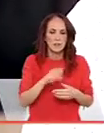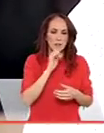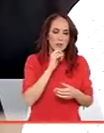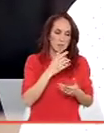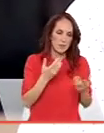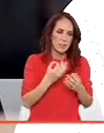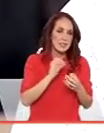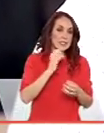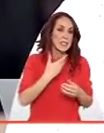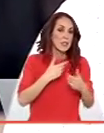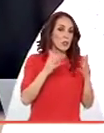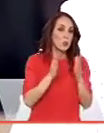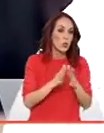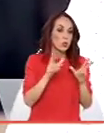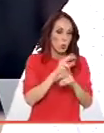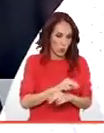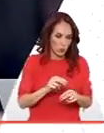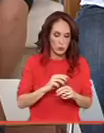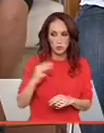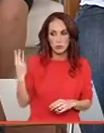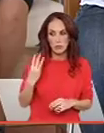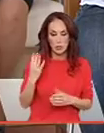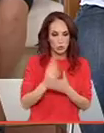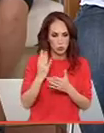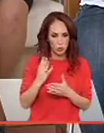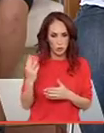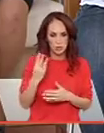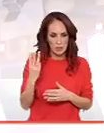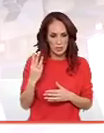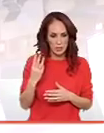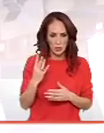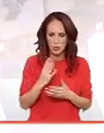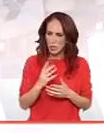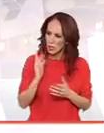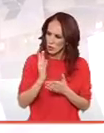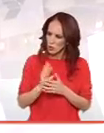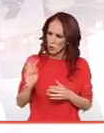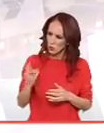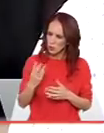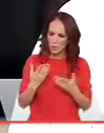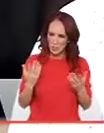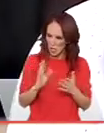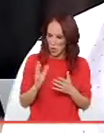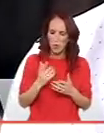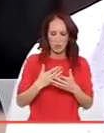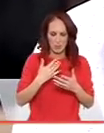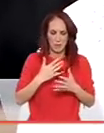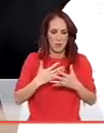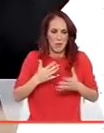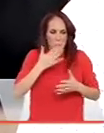vamos tocar o disco na íntegra não é só votar os três pontos que é fundamental nessa hora estes três na sala